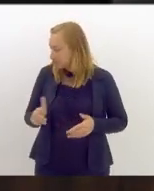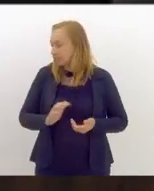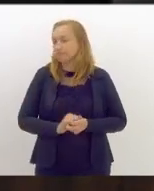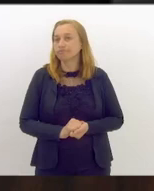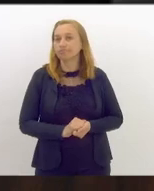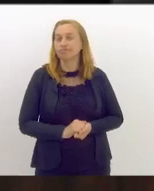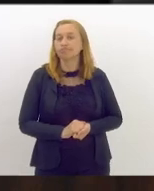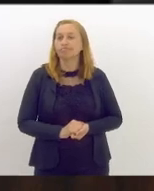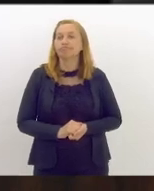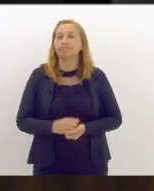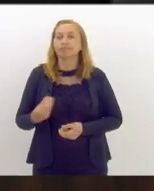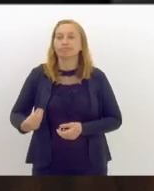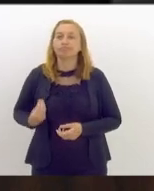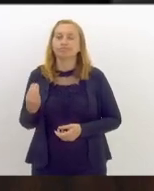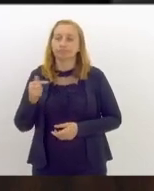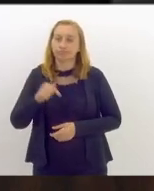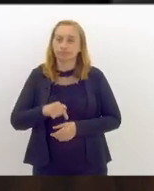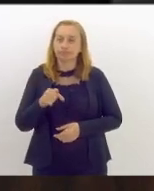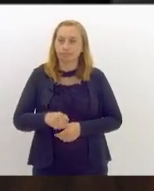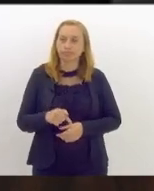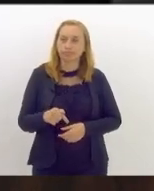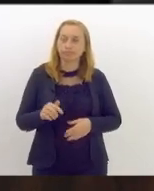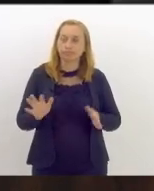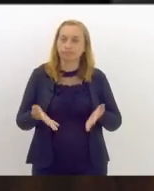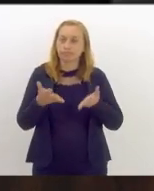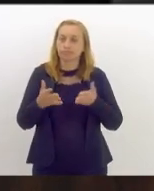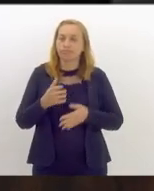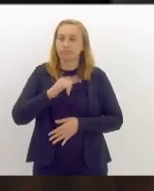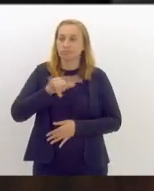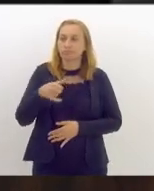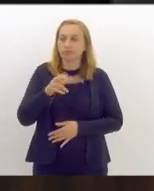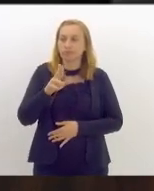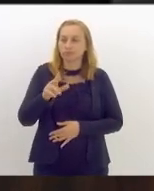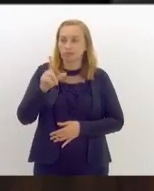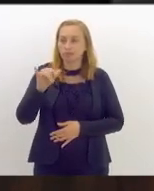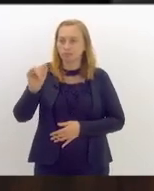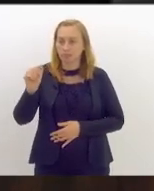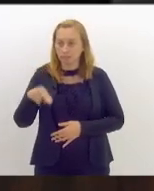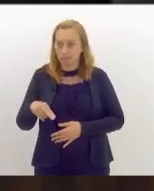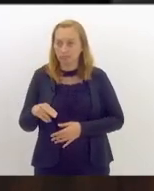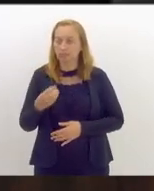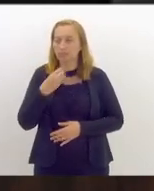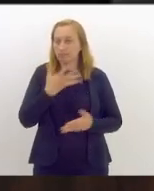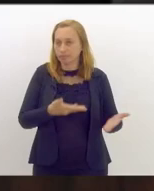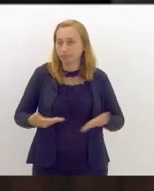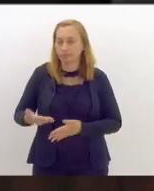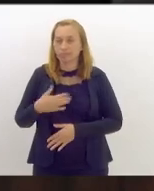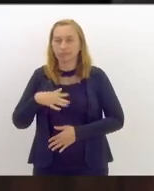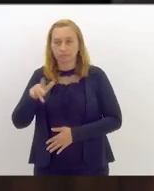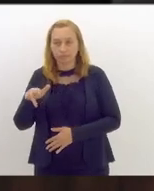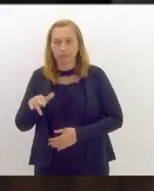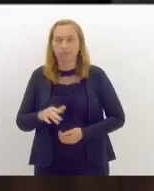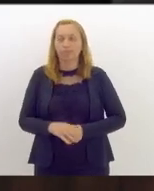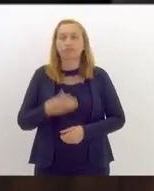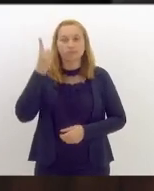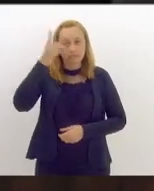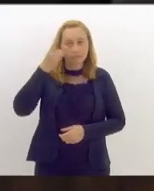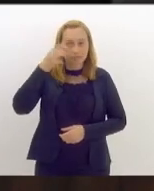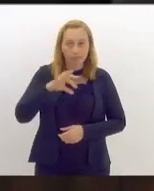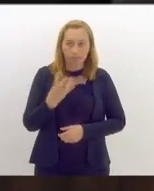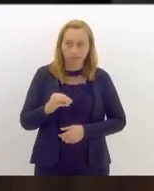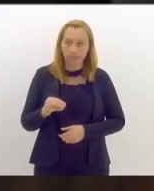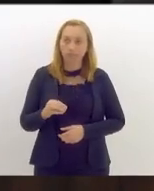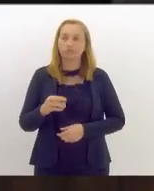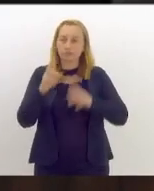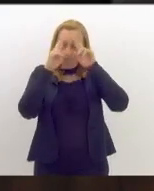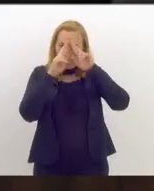presente aqui o autor dessa iniciativa Juliana conemberg seja bem-vindo meu irmão Deputado Chico a gente